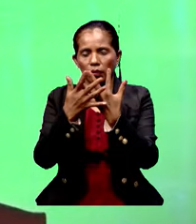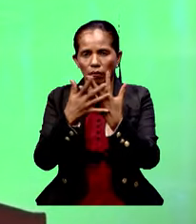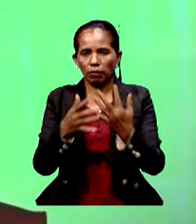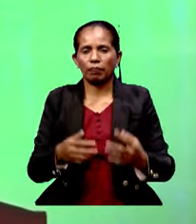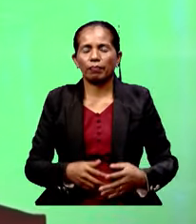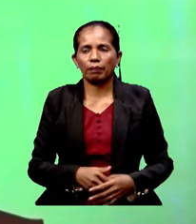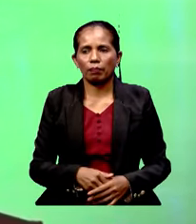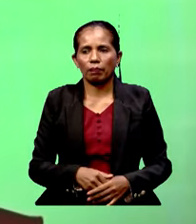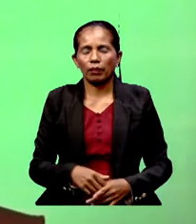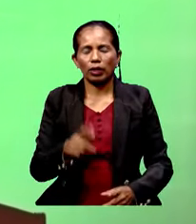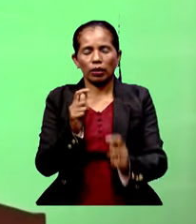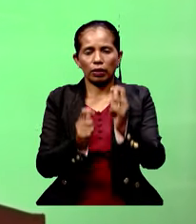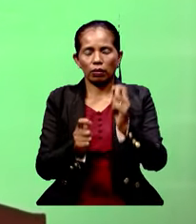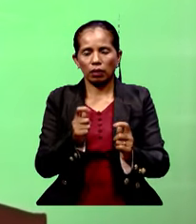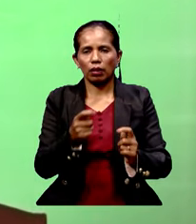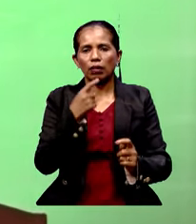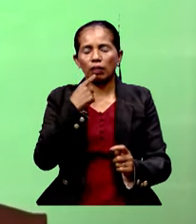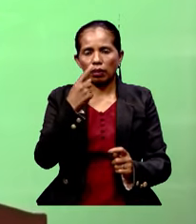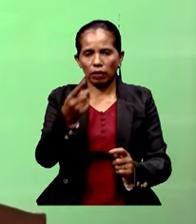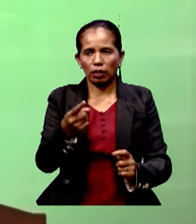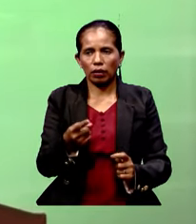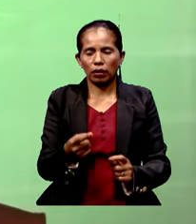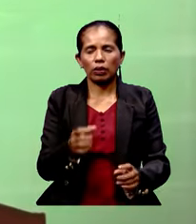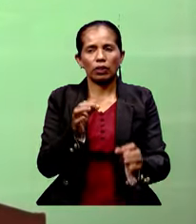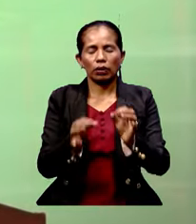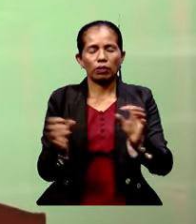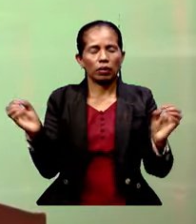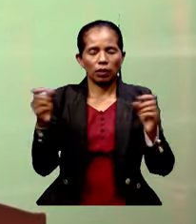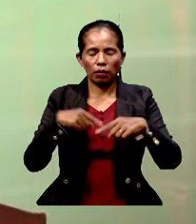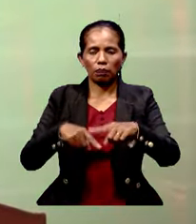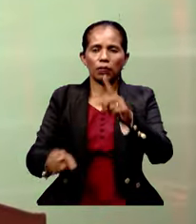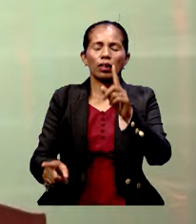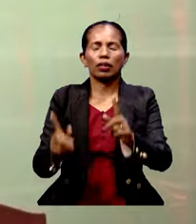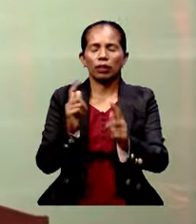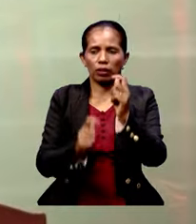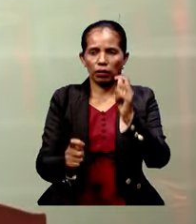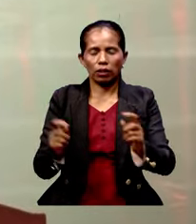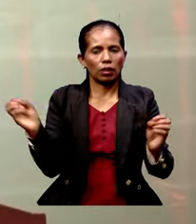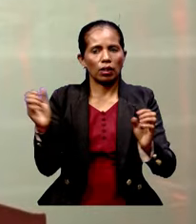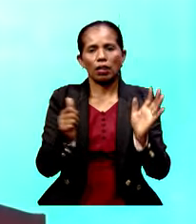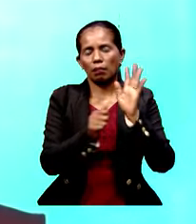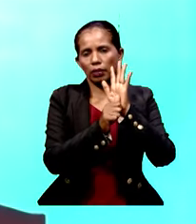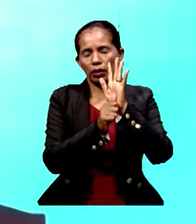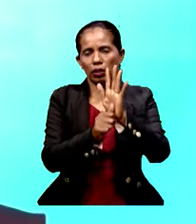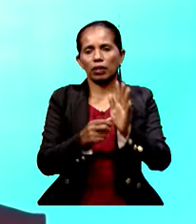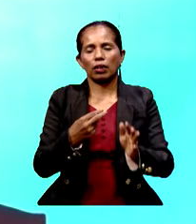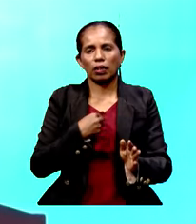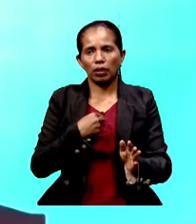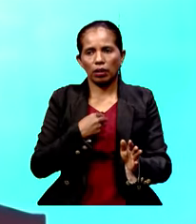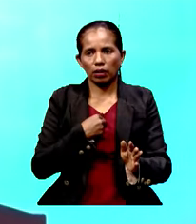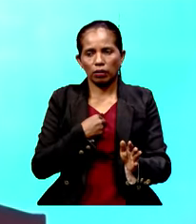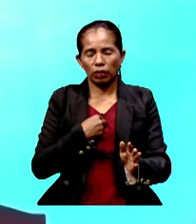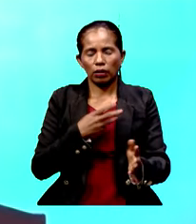Tribunal Fossaiona de Angata Senila Moço Bebê, lá apresenta a Seidade